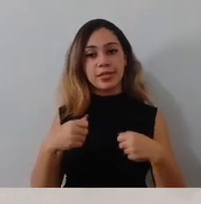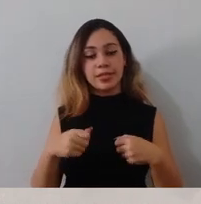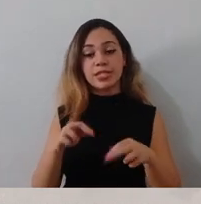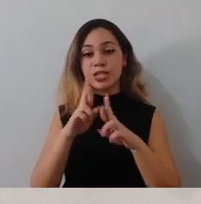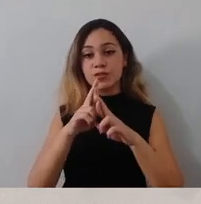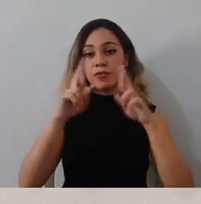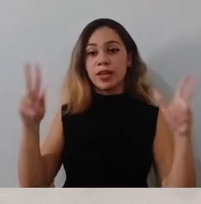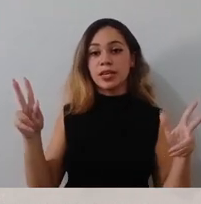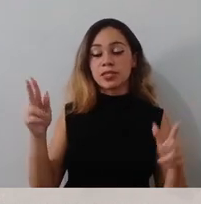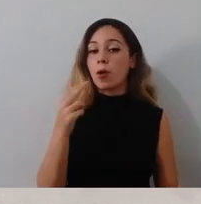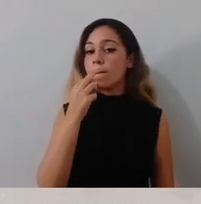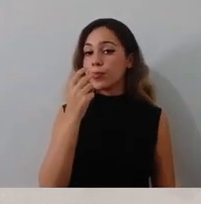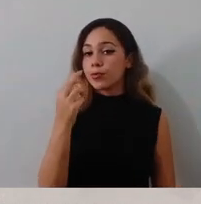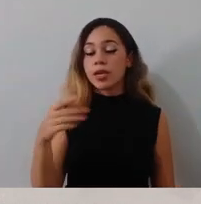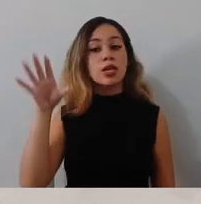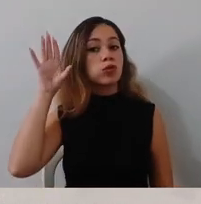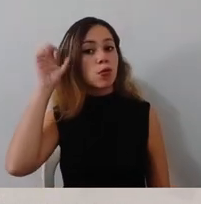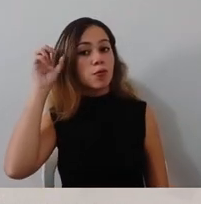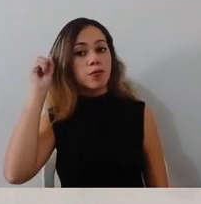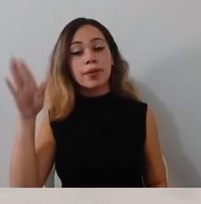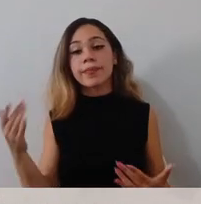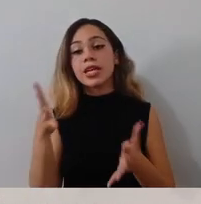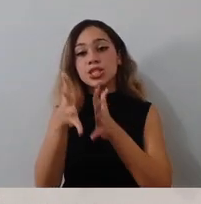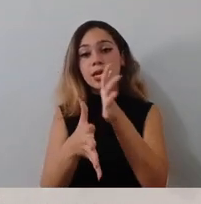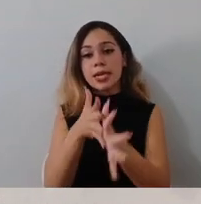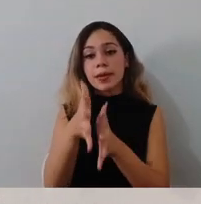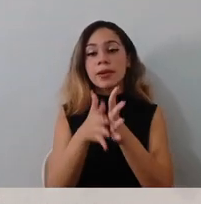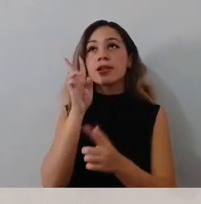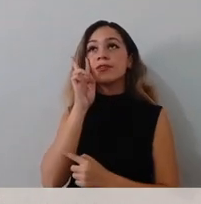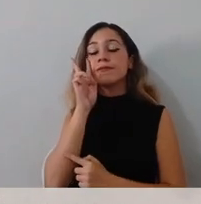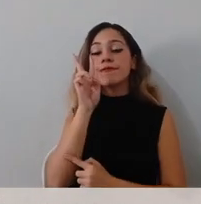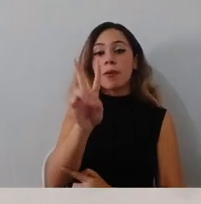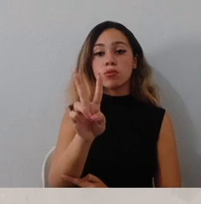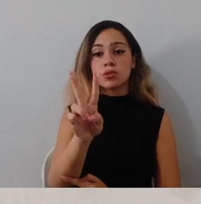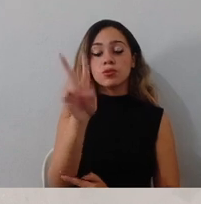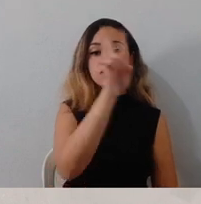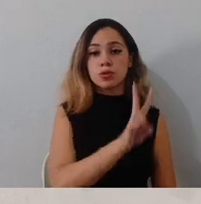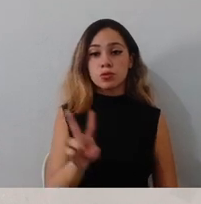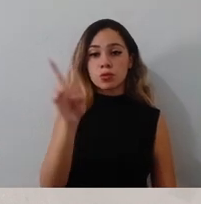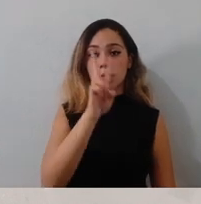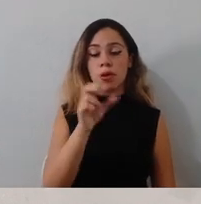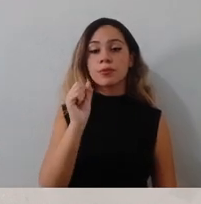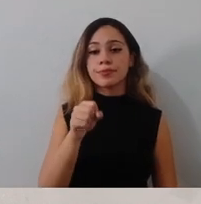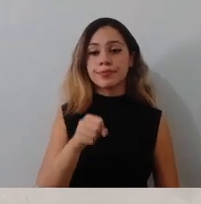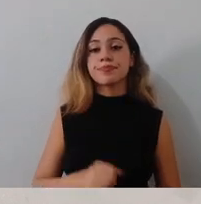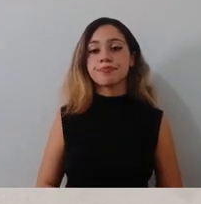Essa que é a diferença. O português é uma língua que ouvimos e a Libras é uma língua que nós